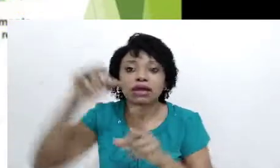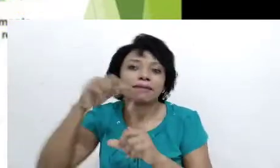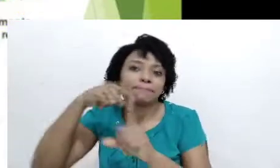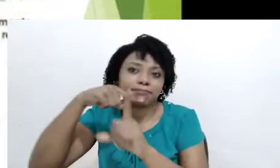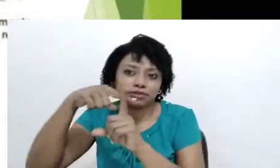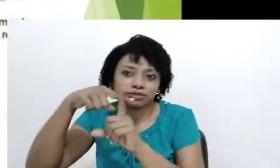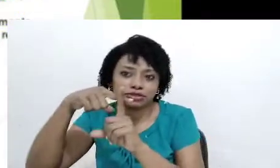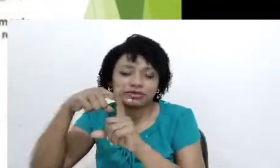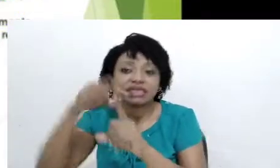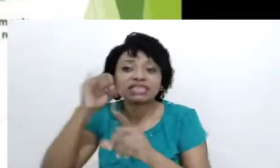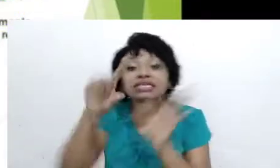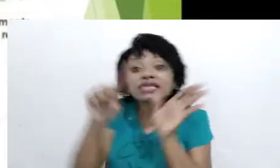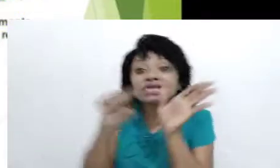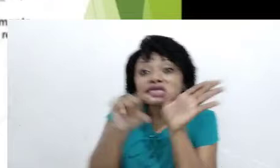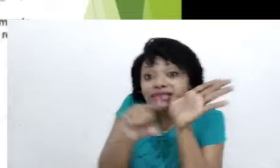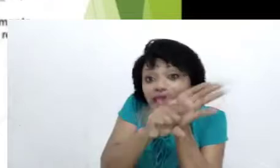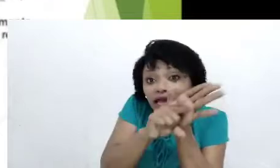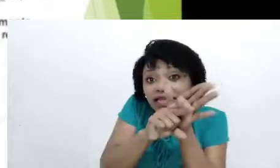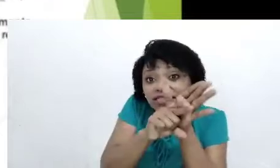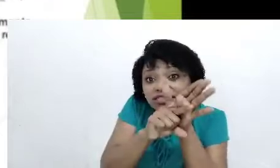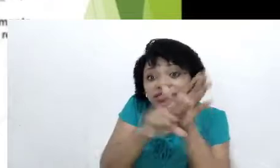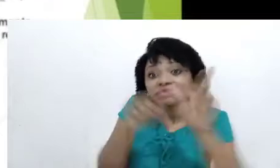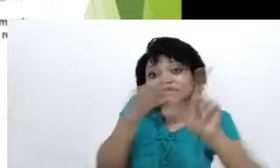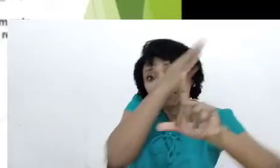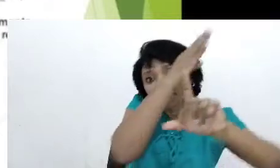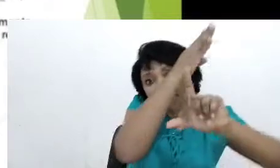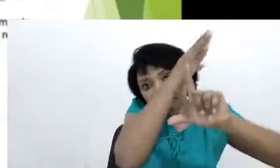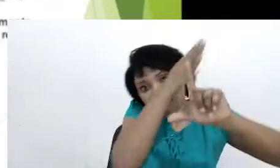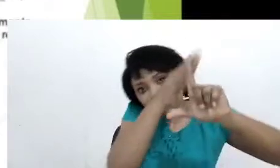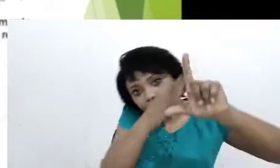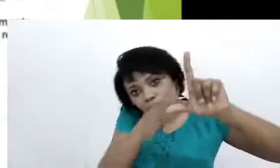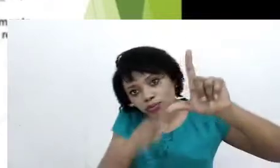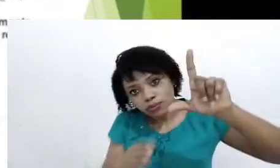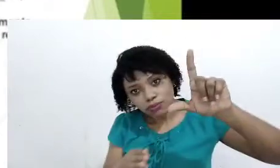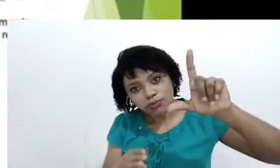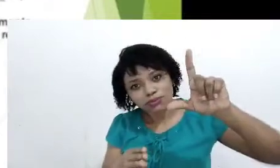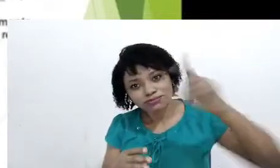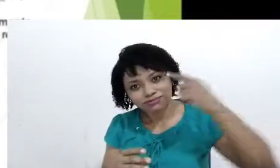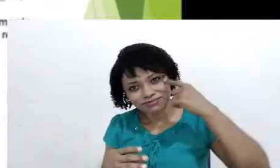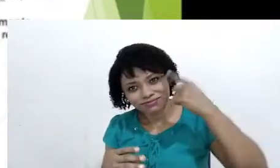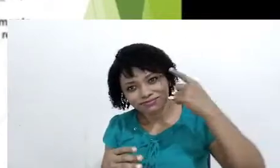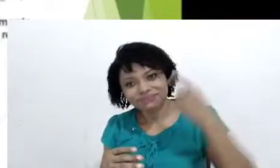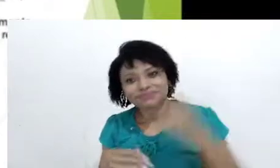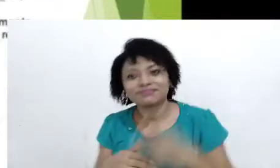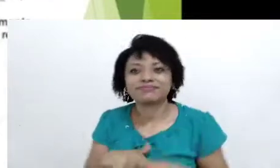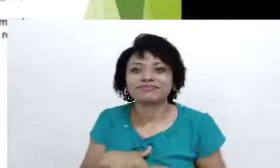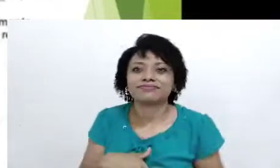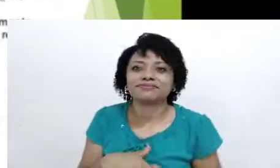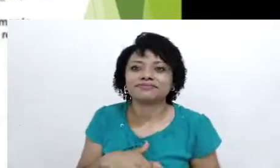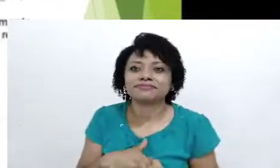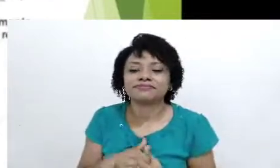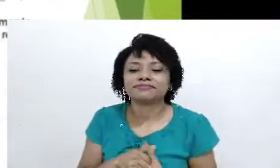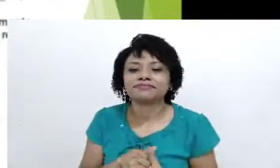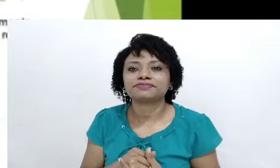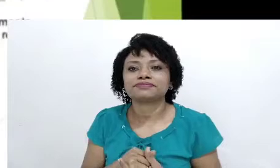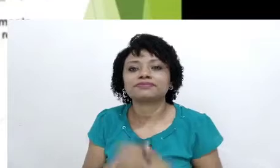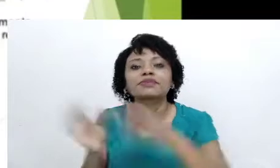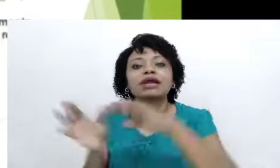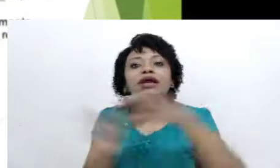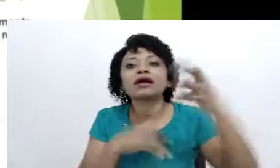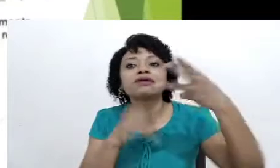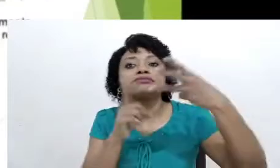positiva, o gráfico da velocidade é uma reta crescente. Se a aceleração for negativa, o gráfico da velocidade é uma